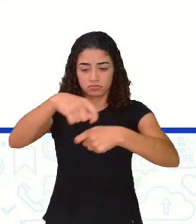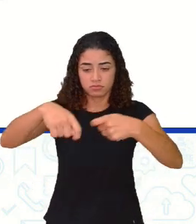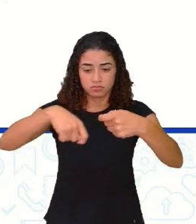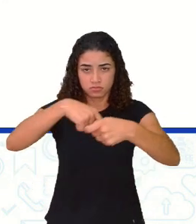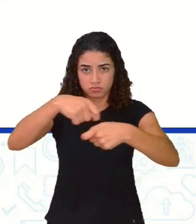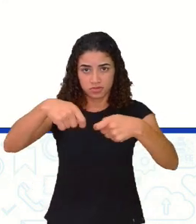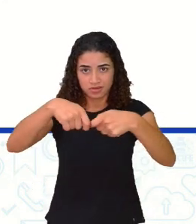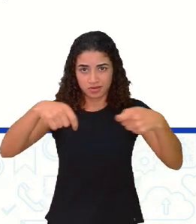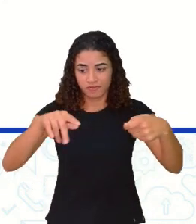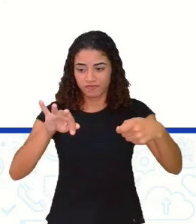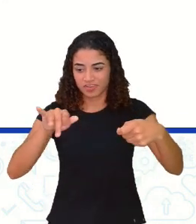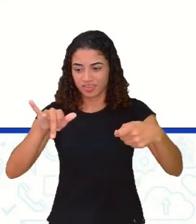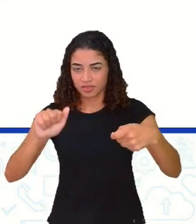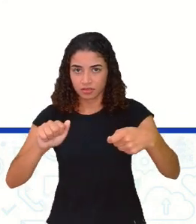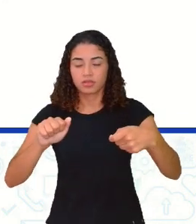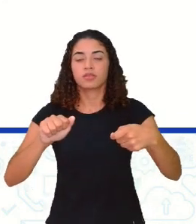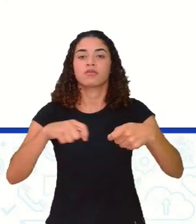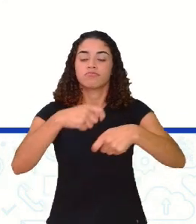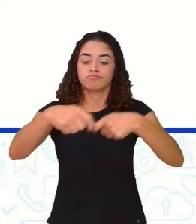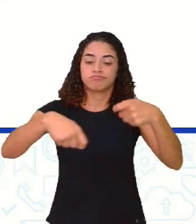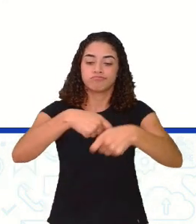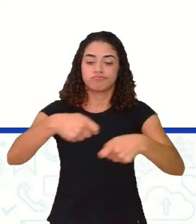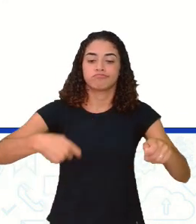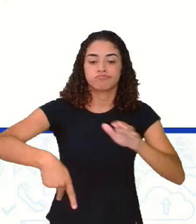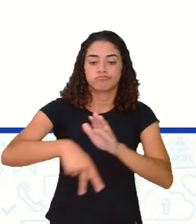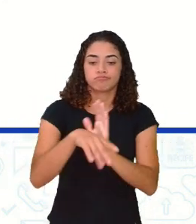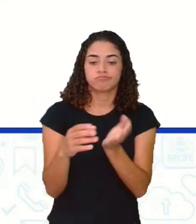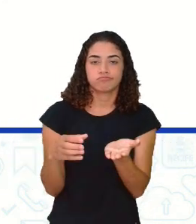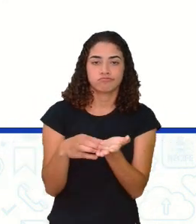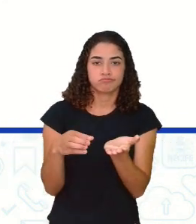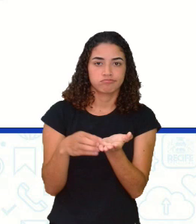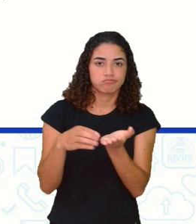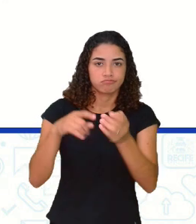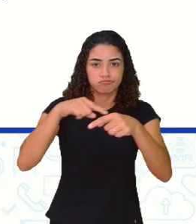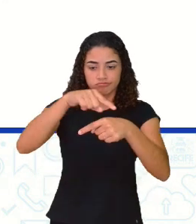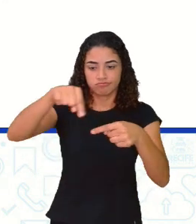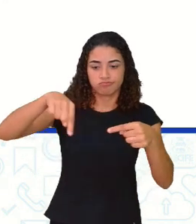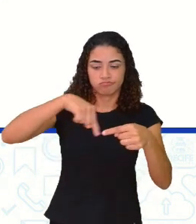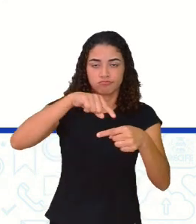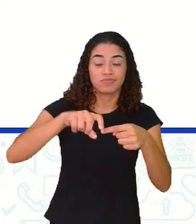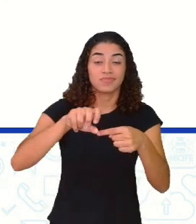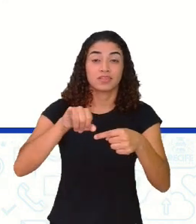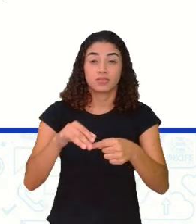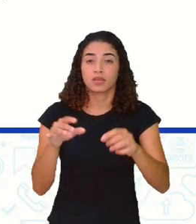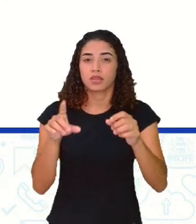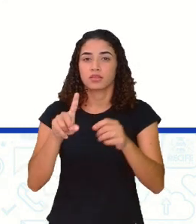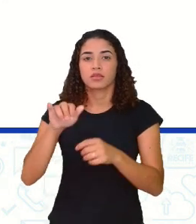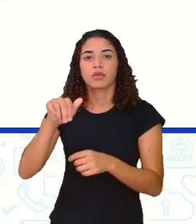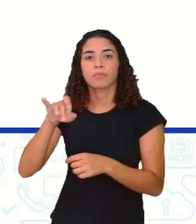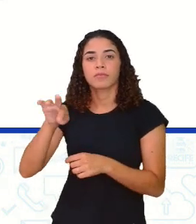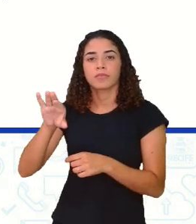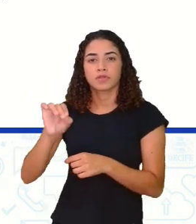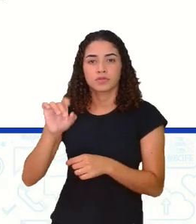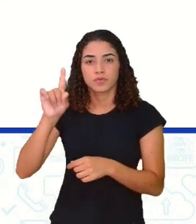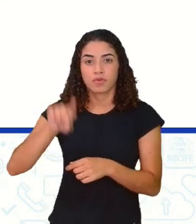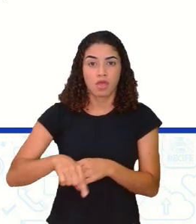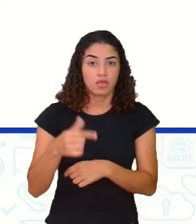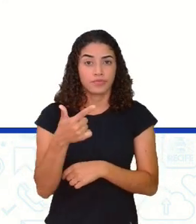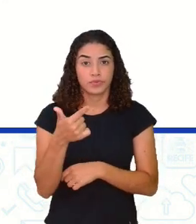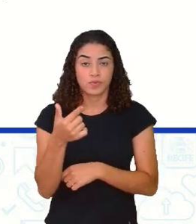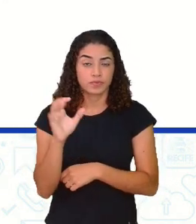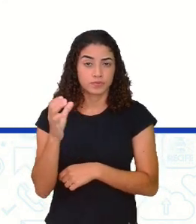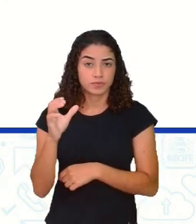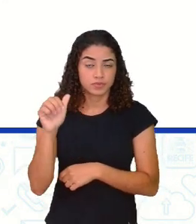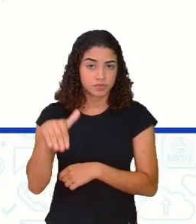fita decorativa ao redor da tampa de um pote redondo. Se o diâmetro da tampa mede